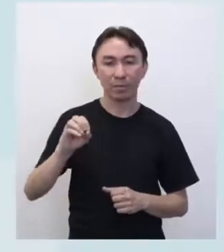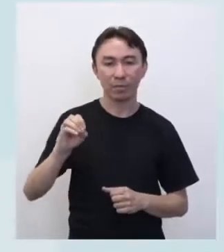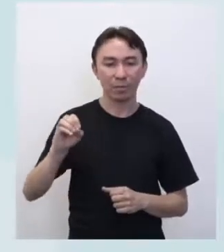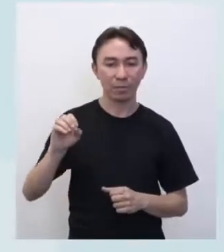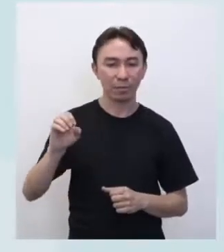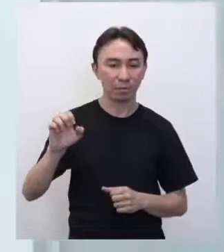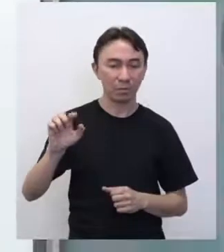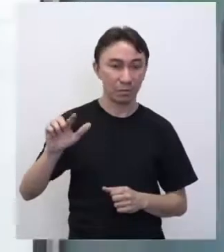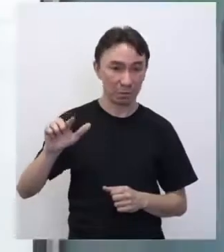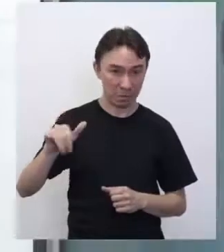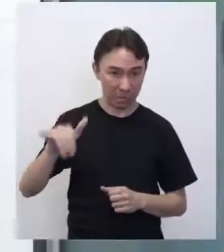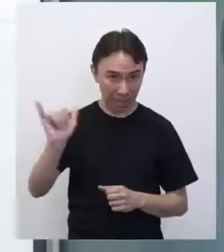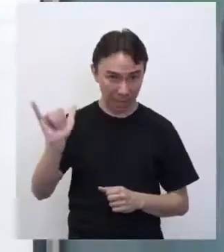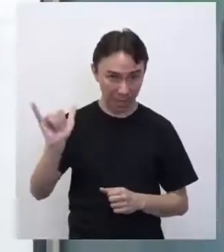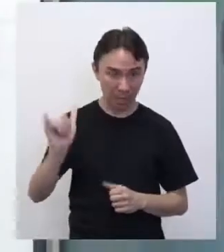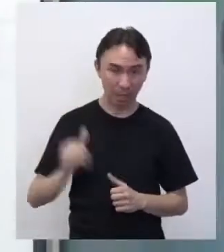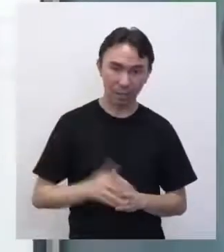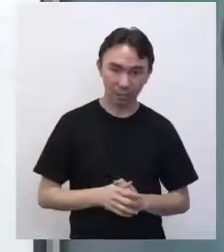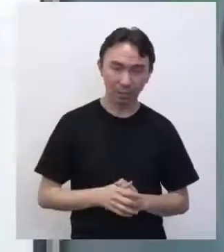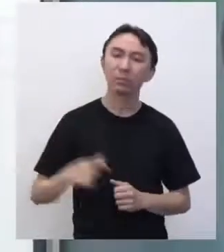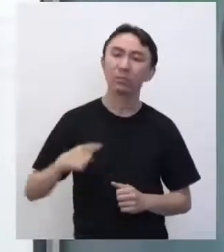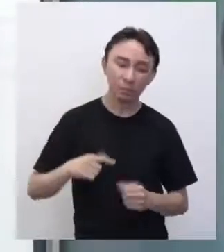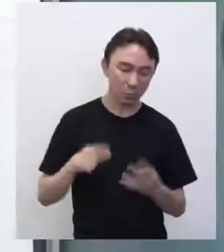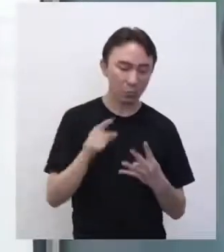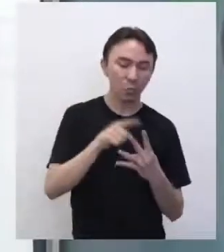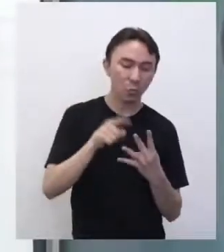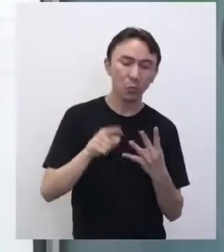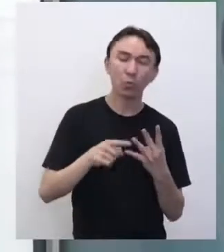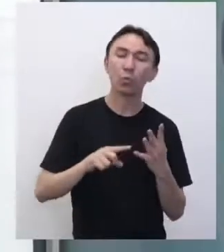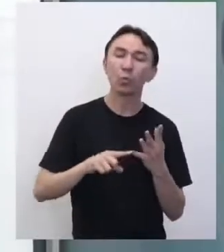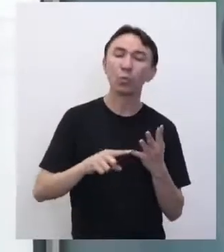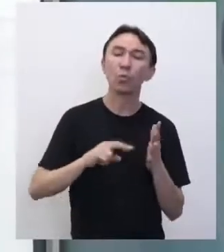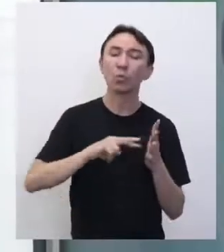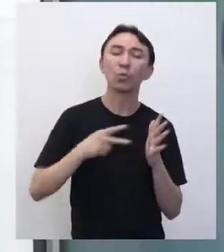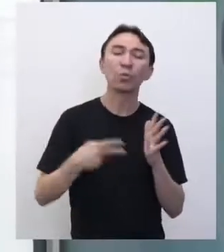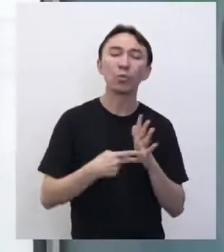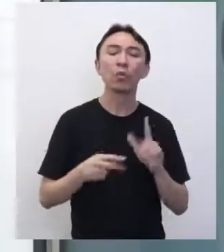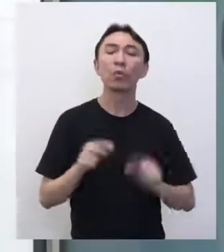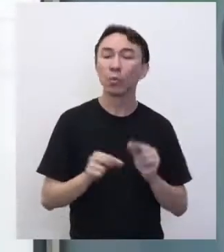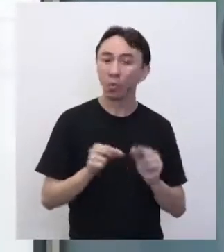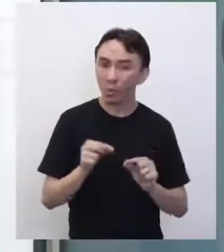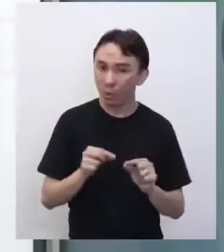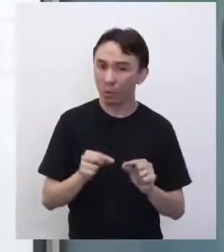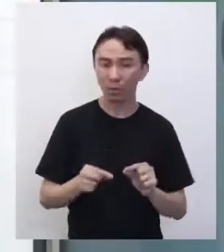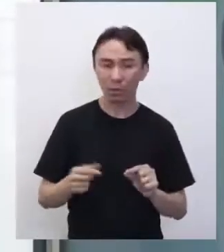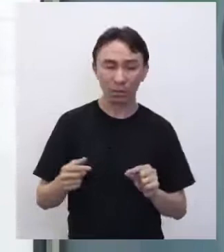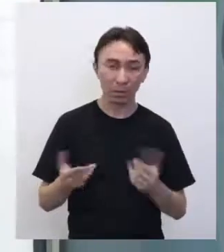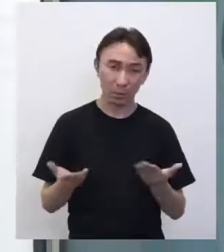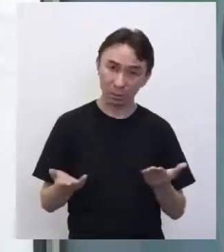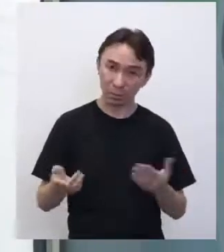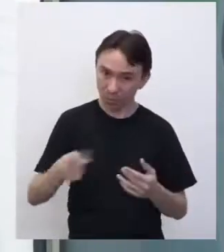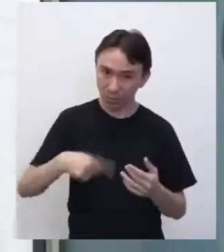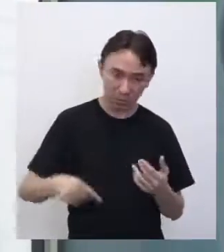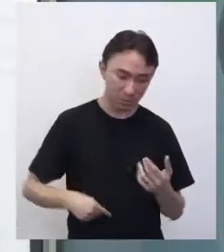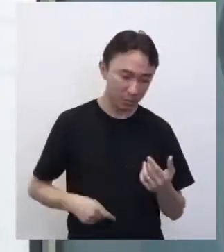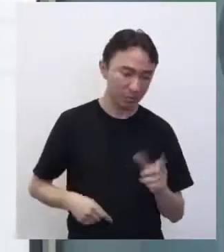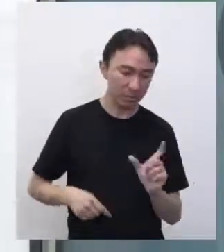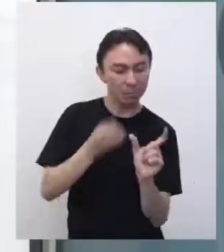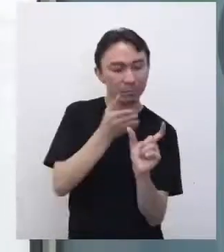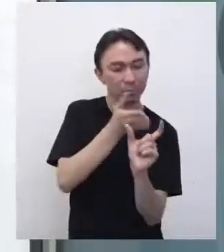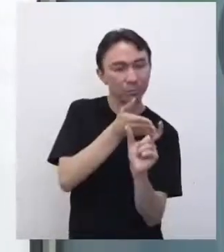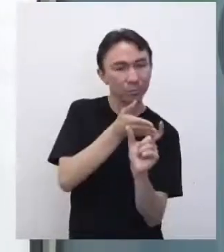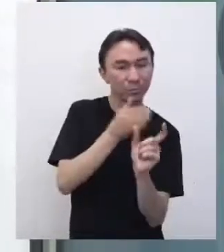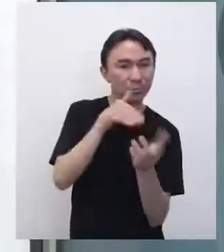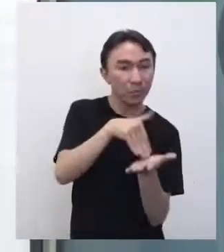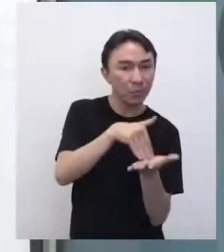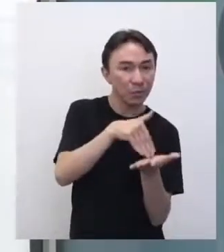gente tem esses 4 aí e o que eles significam, né? Vamos dar uma olhada nesses sufixos, porque a gente está fazendo uma recapitulação da aula passada. Vamos ver o que